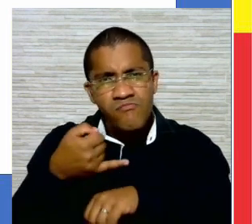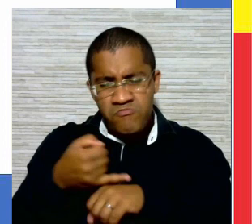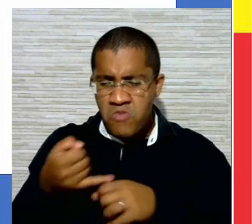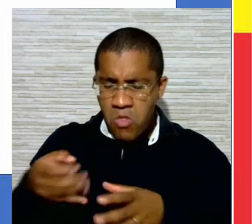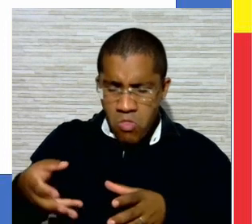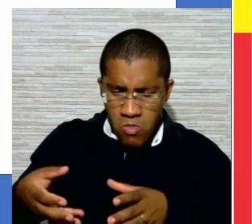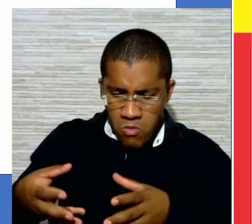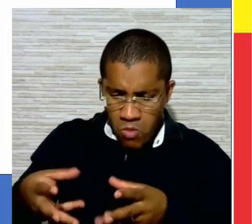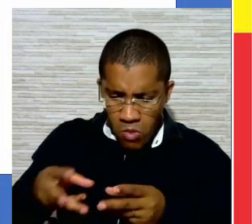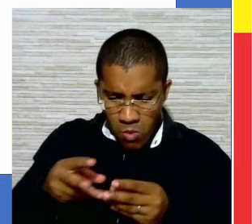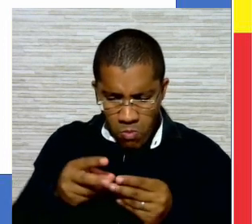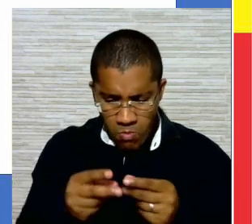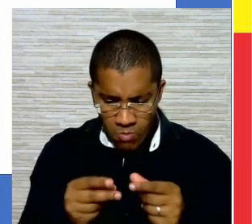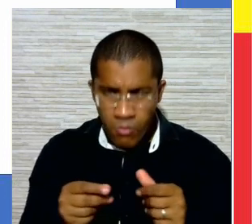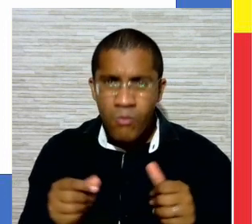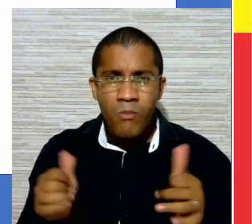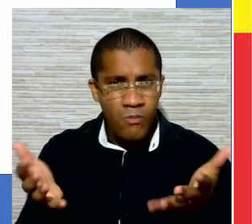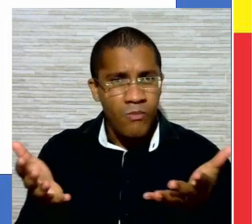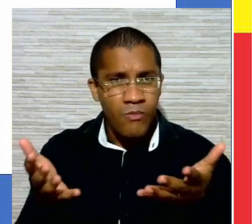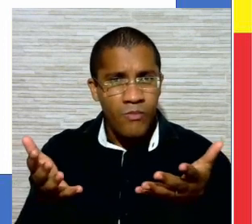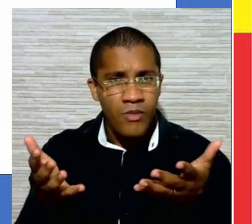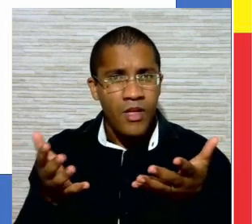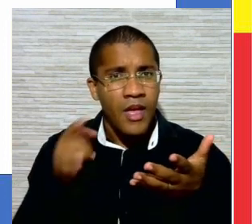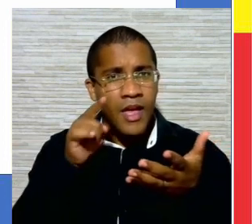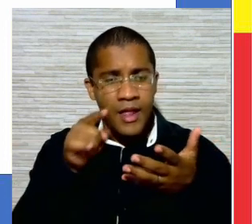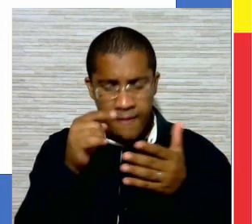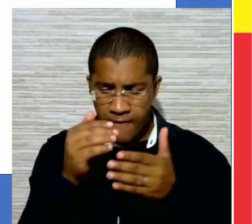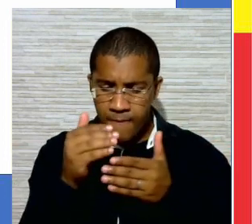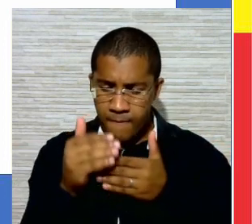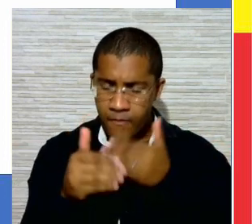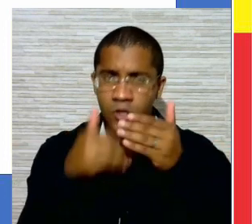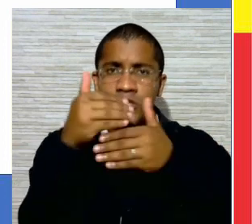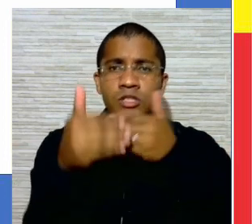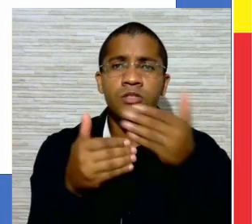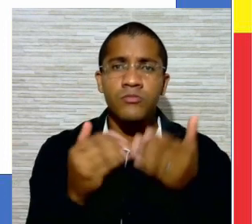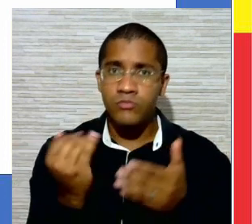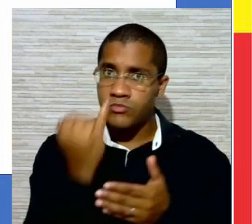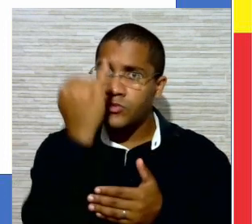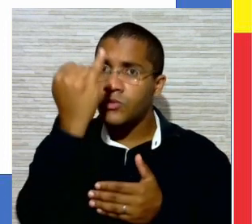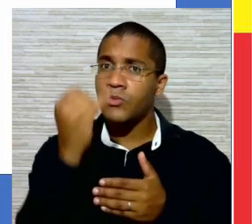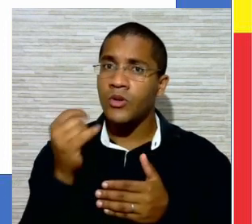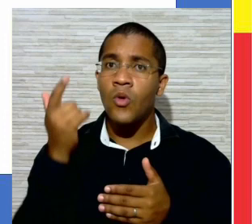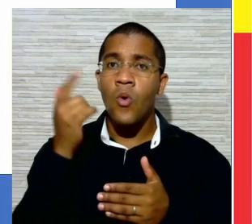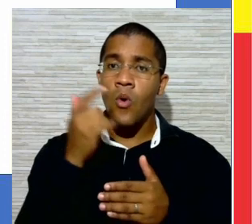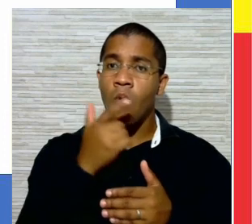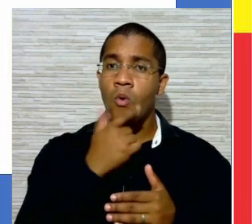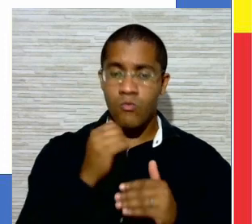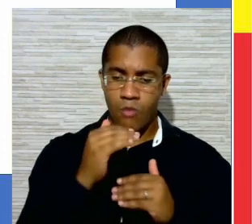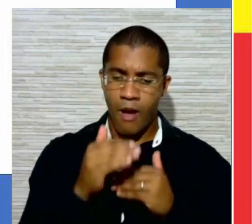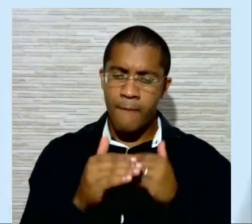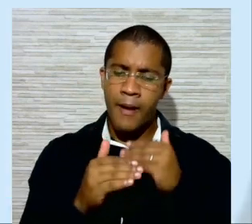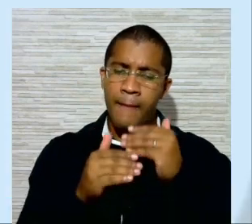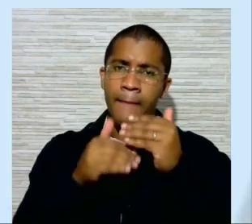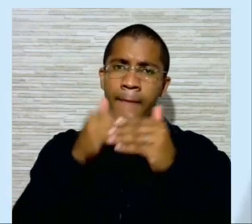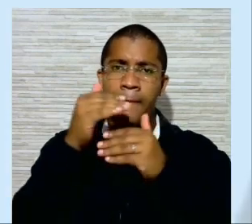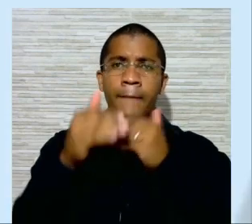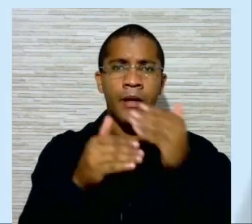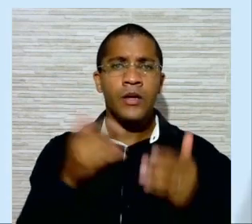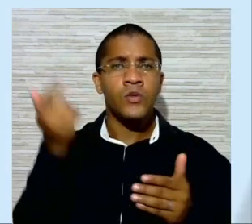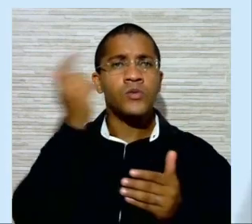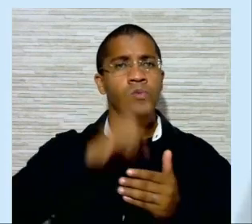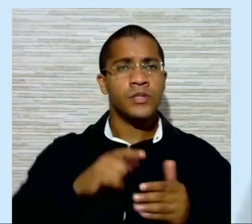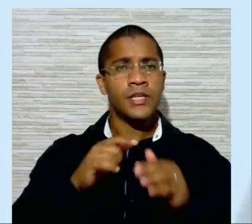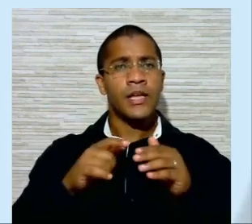metal. Então, esse processo inicial que aconteceu foi muito importante para a evolução do homem, tá? Para a gente